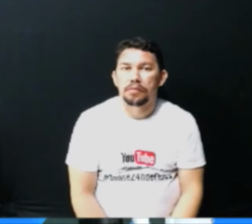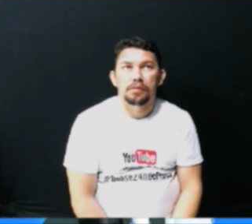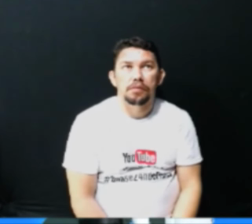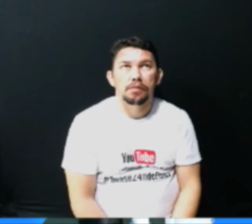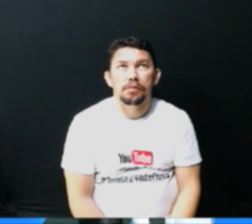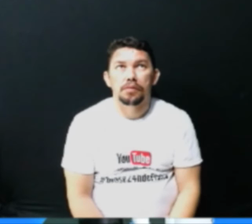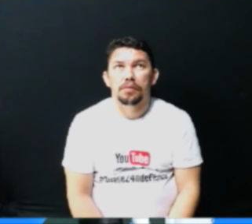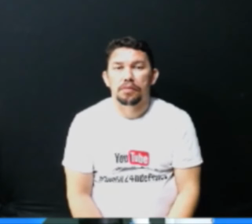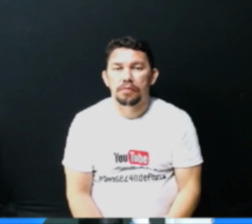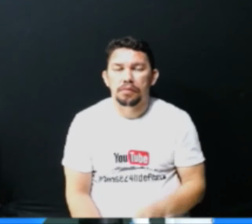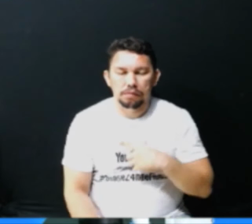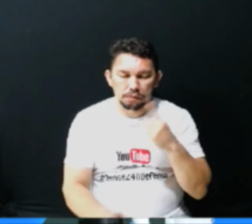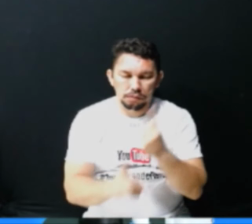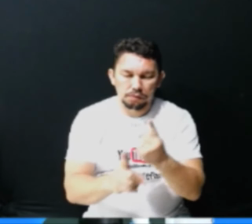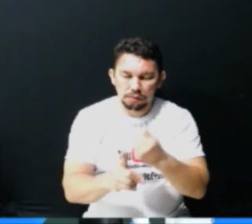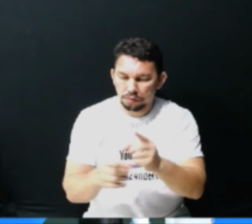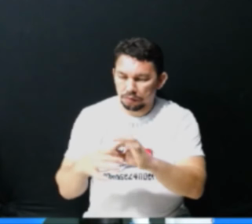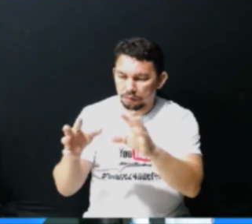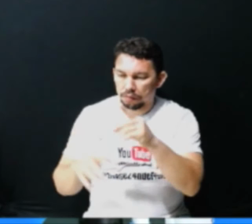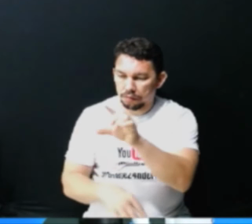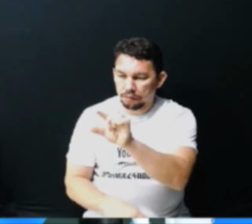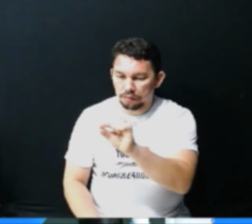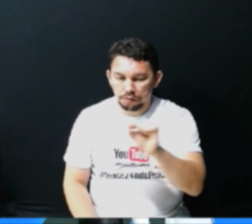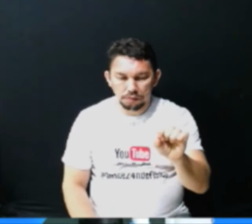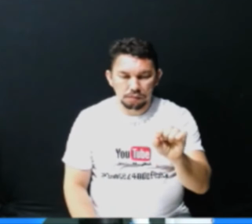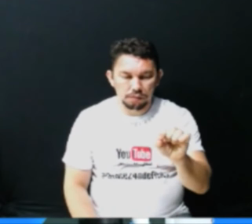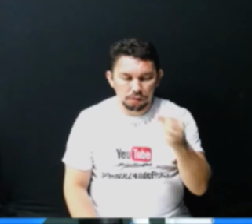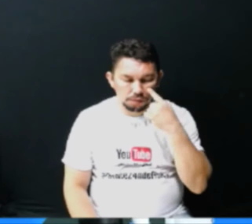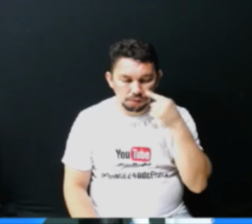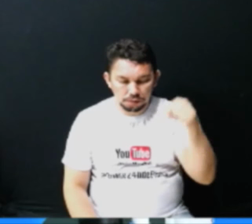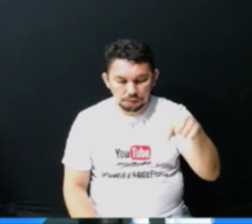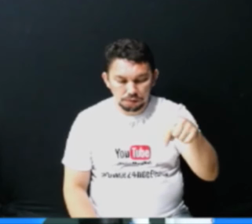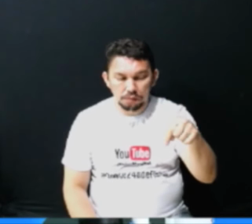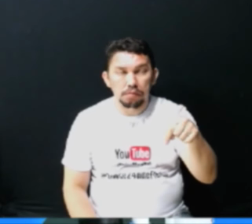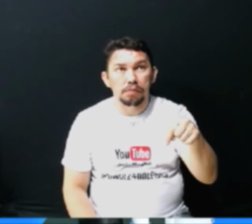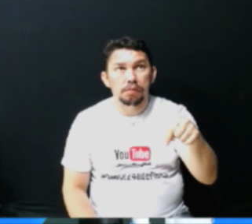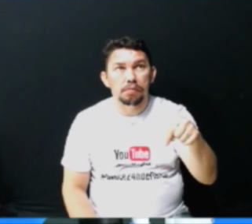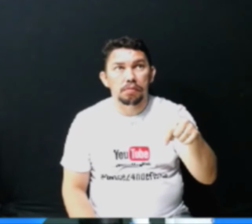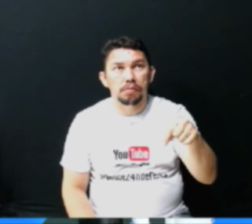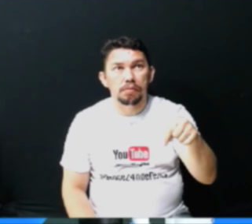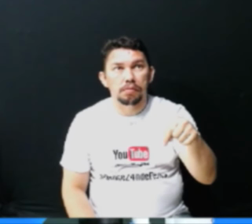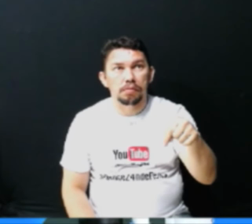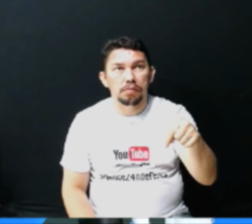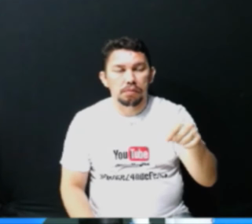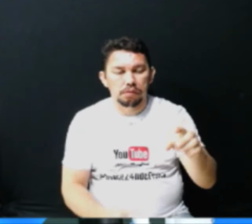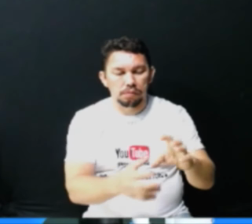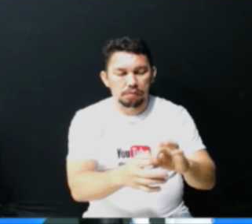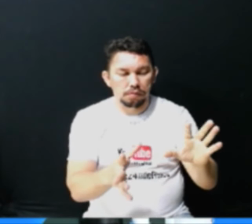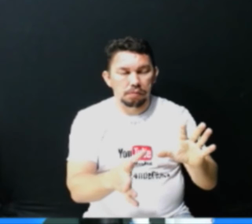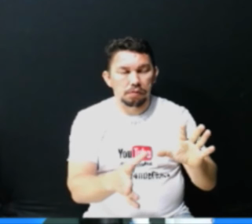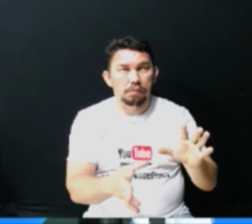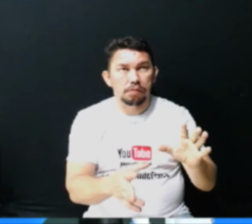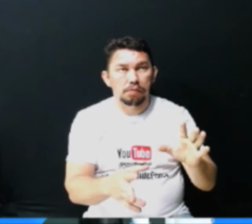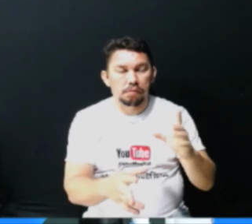Aqui está solto. Por que não aconteceu? Olha aqui embaixo, ó. Aqui embaixo estava solto e por essa razão não aconteceu. Agora